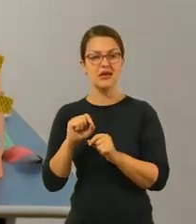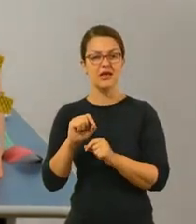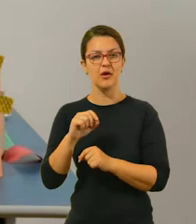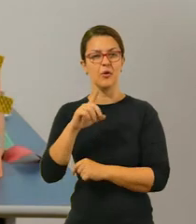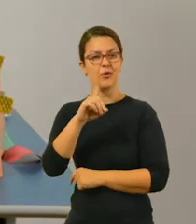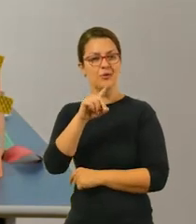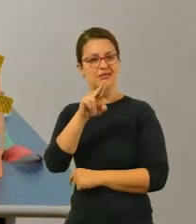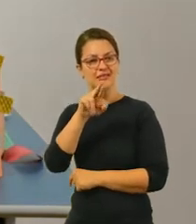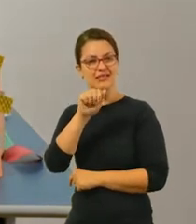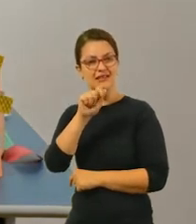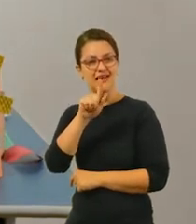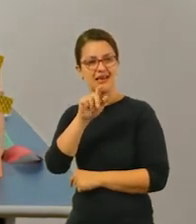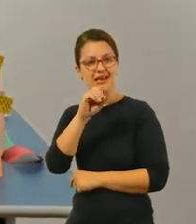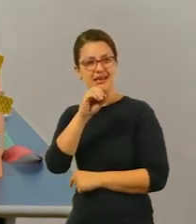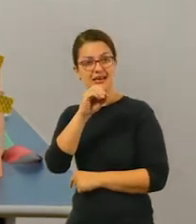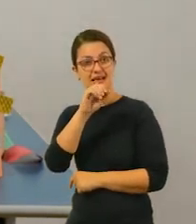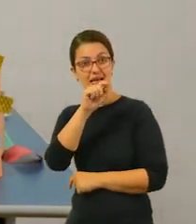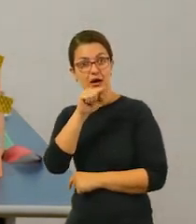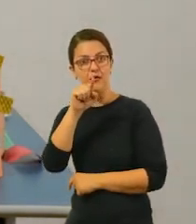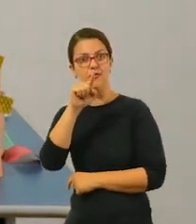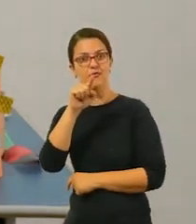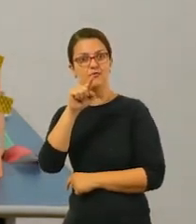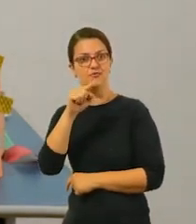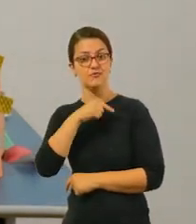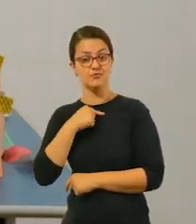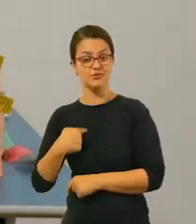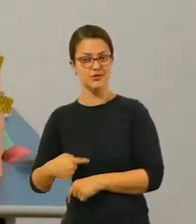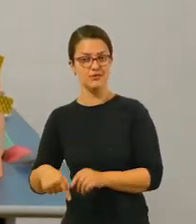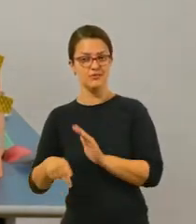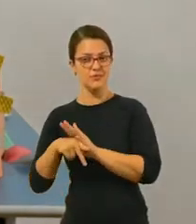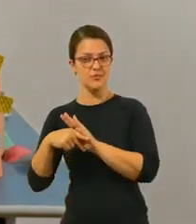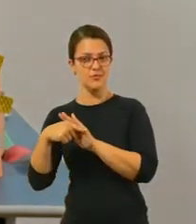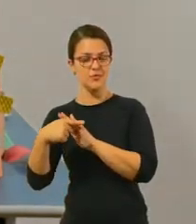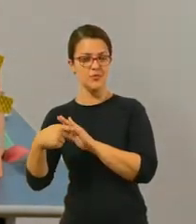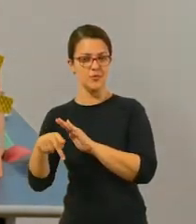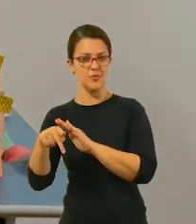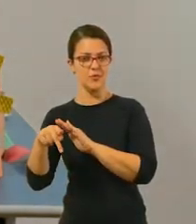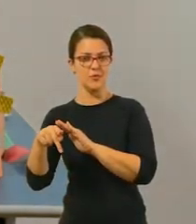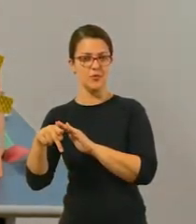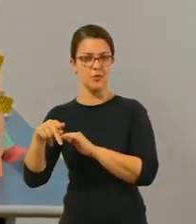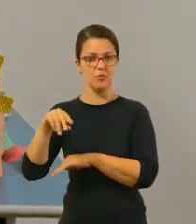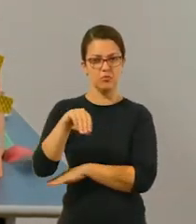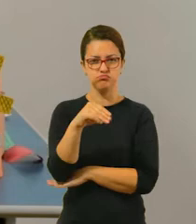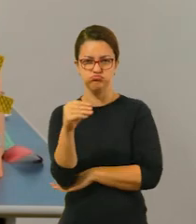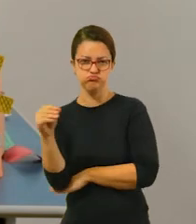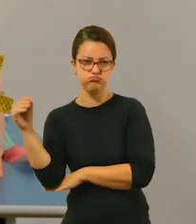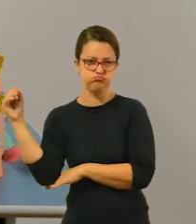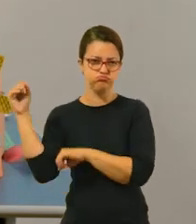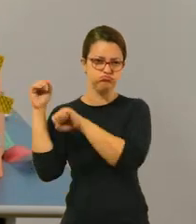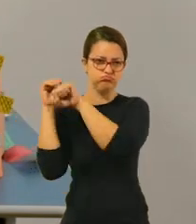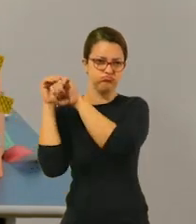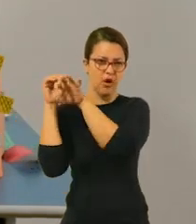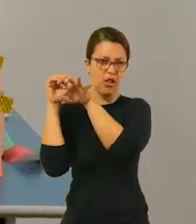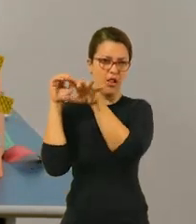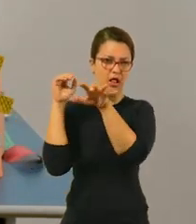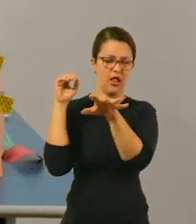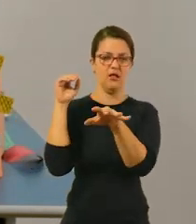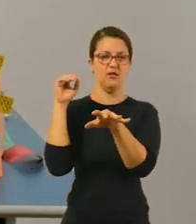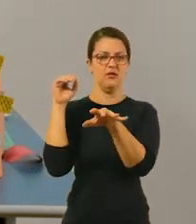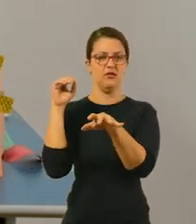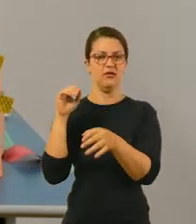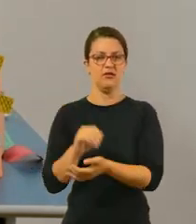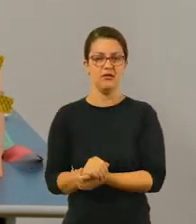a força e o poder. Na apostila de vocês, nós temos a sugestão desse desenho,